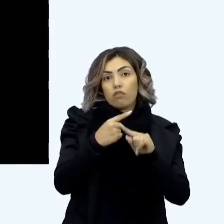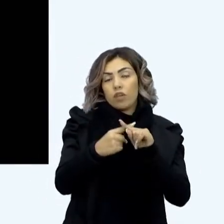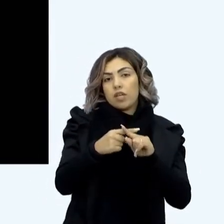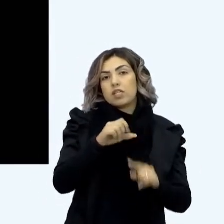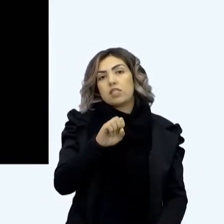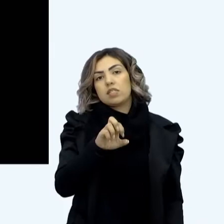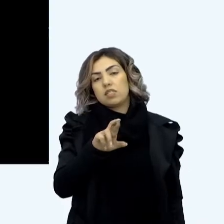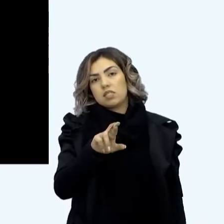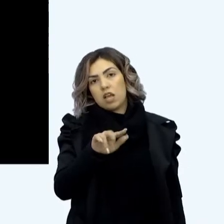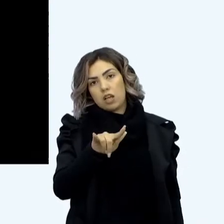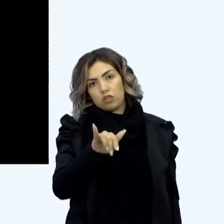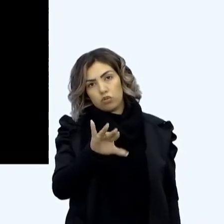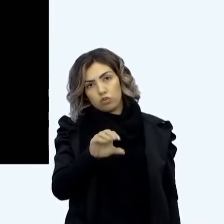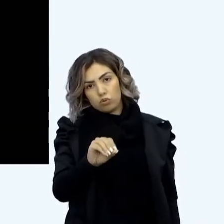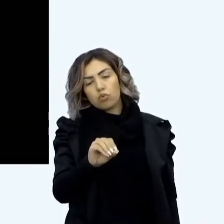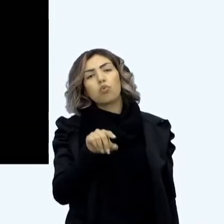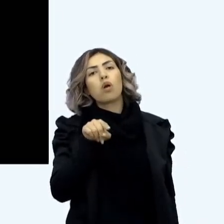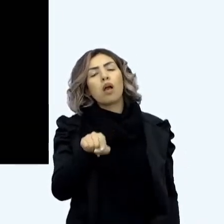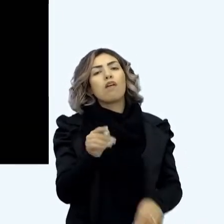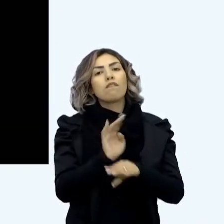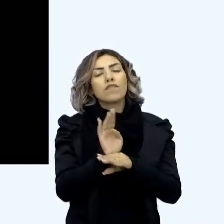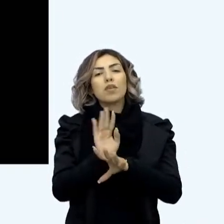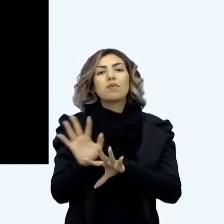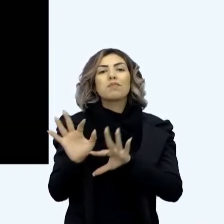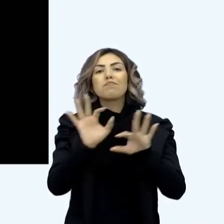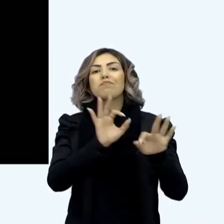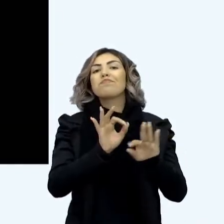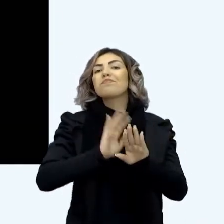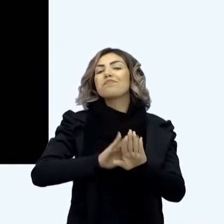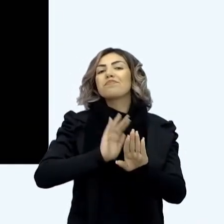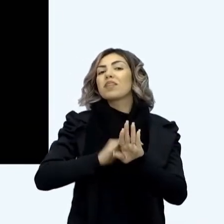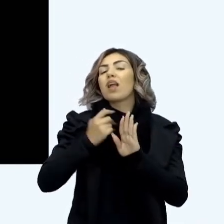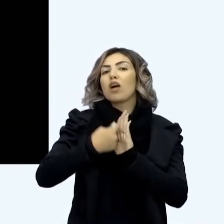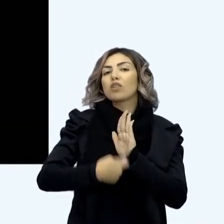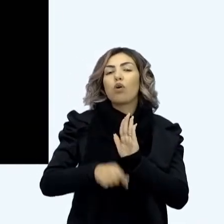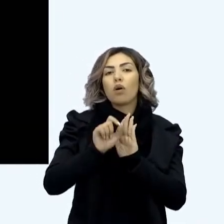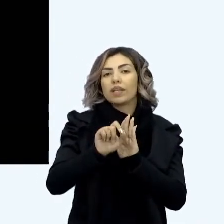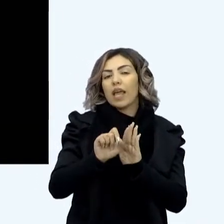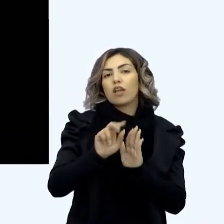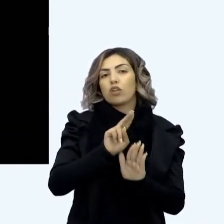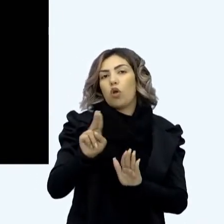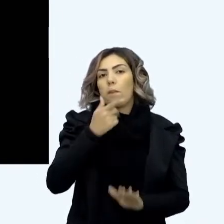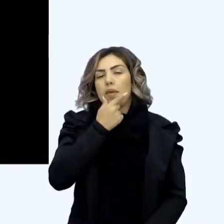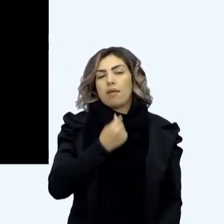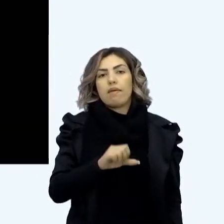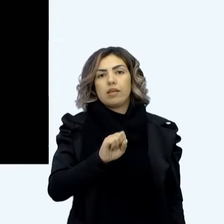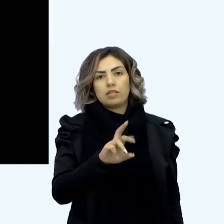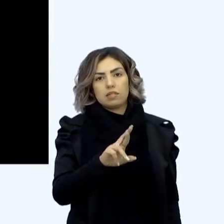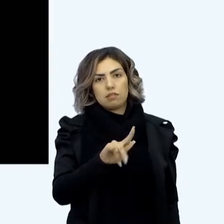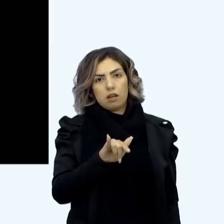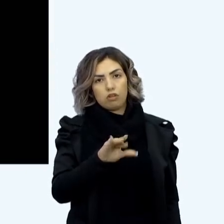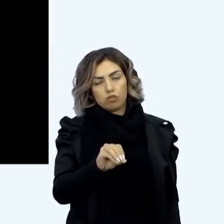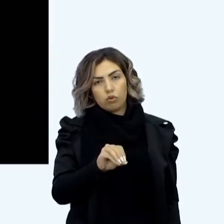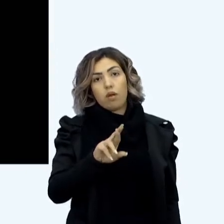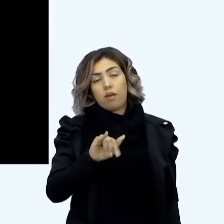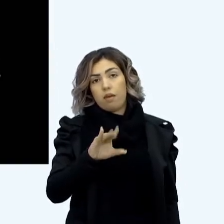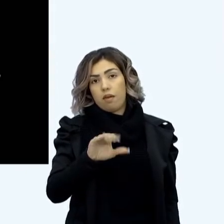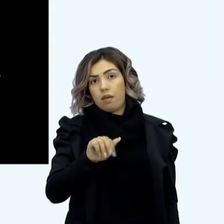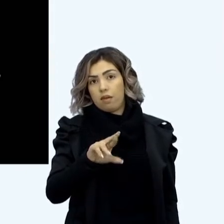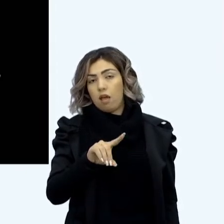trata da obra do artista Sérgio Ricardo, que é conhecido tanto pela música quanto pelo cinema.